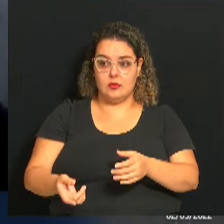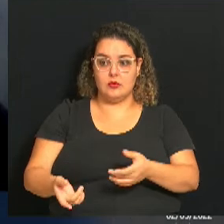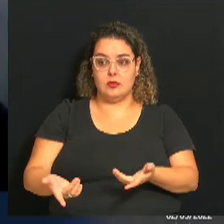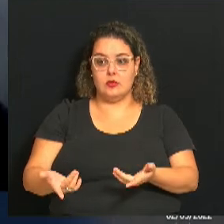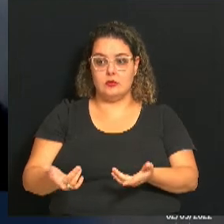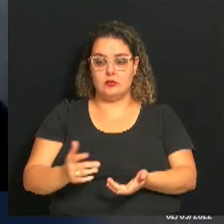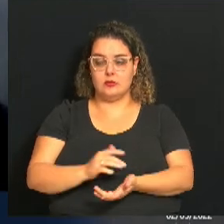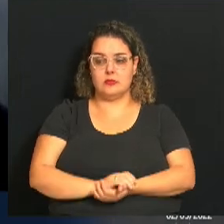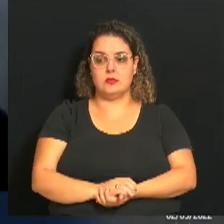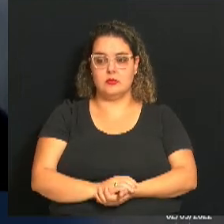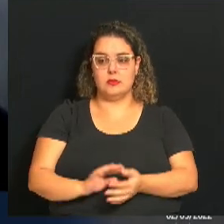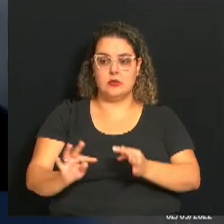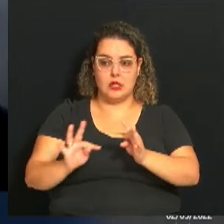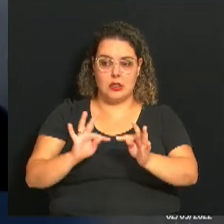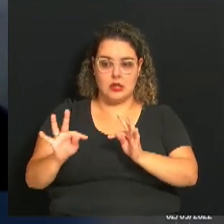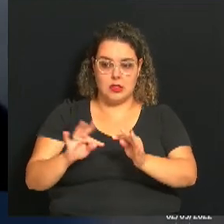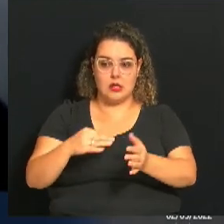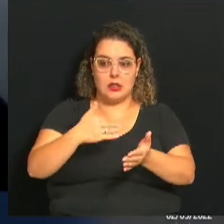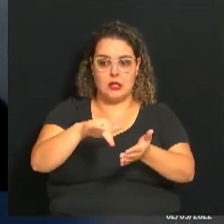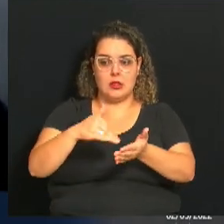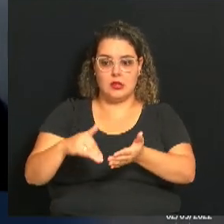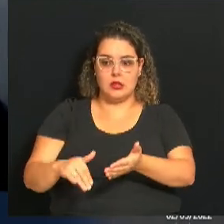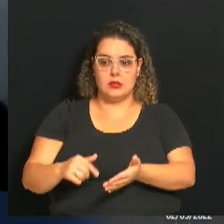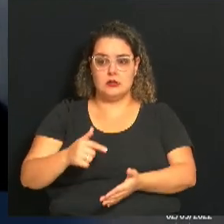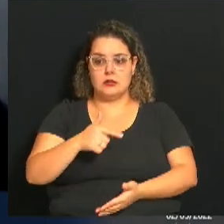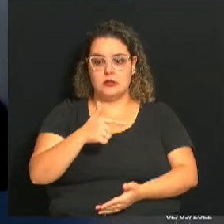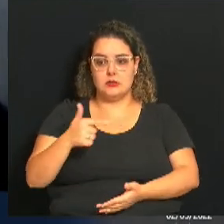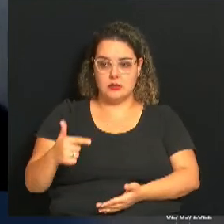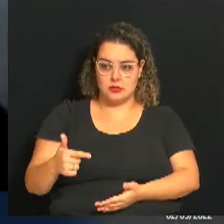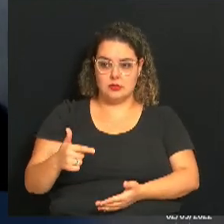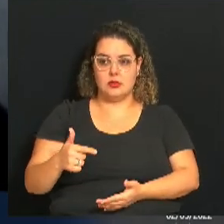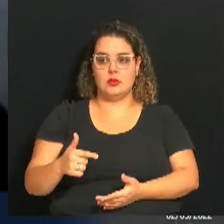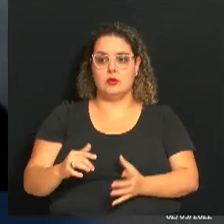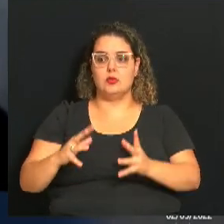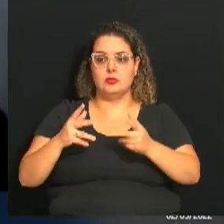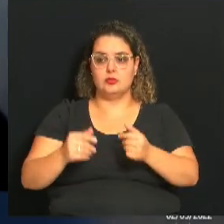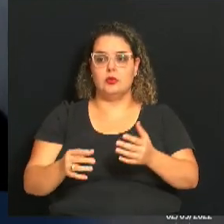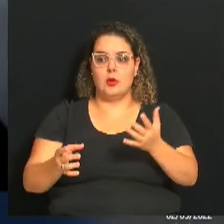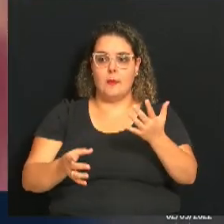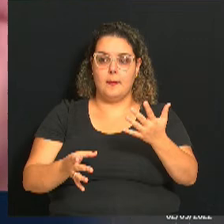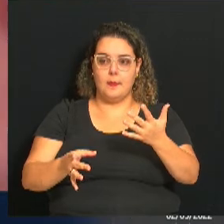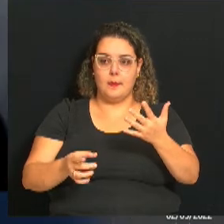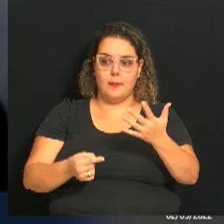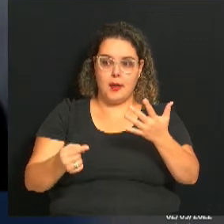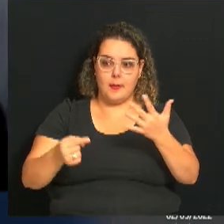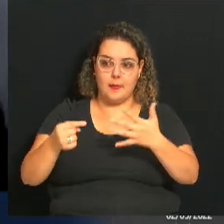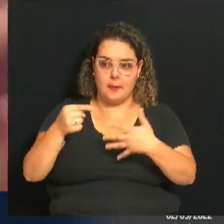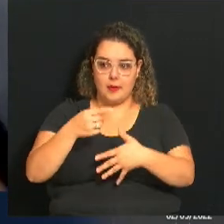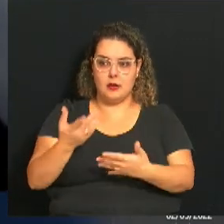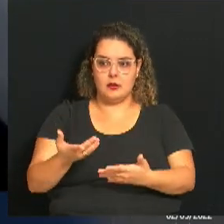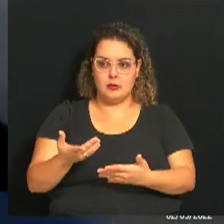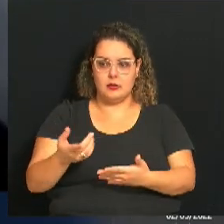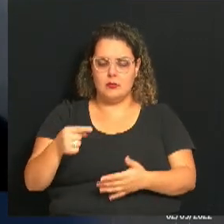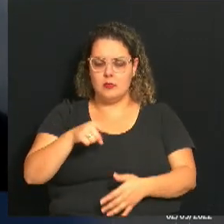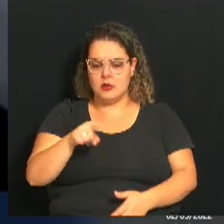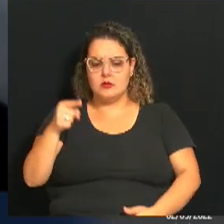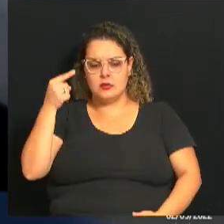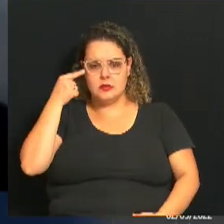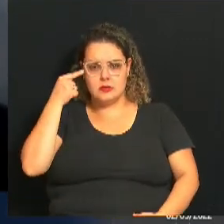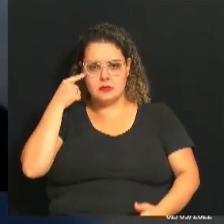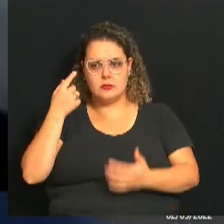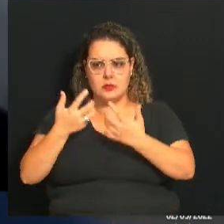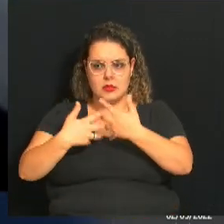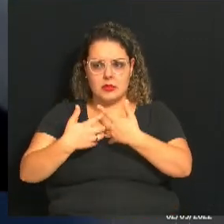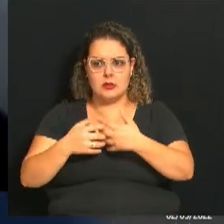com essa secretaria, se não tiver aquilo que está pontuado, a gente vai dar uma cutucada e falar, mas vocês pensaram na questão da ciclovia?